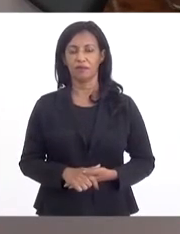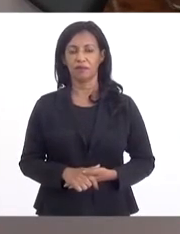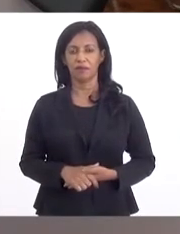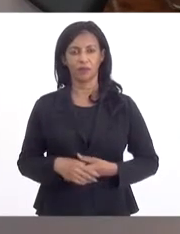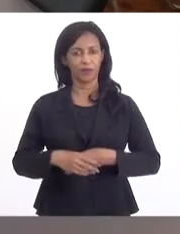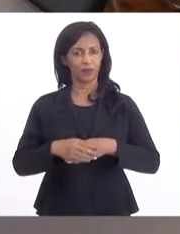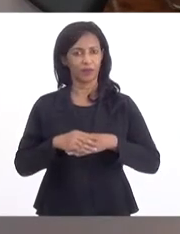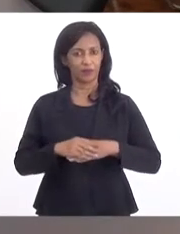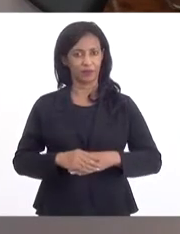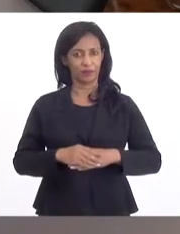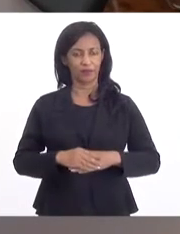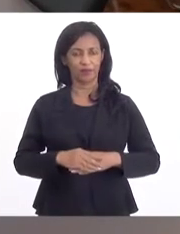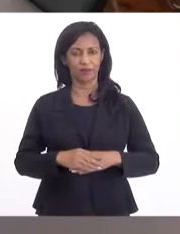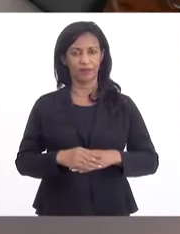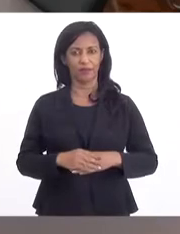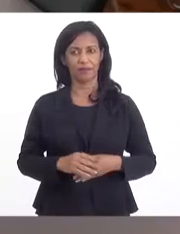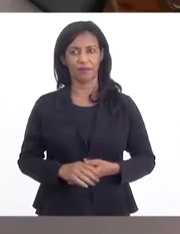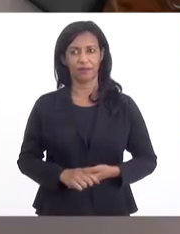Cumprimentando